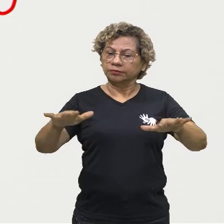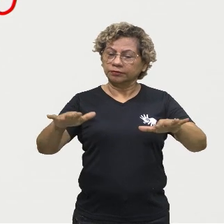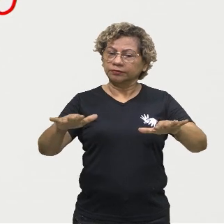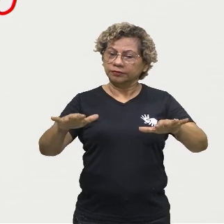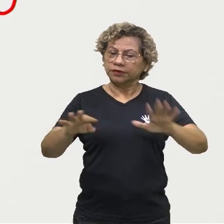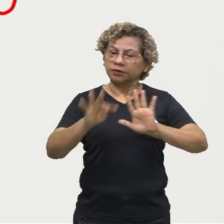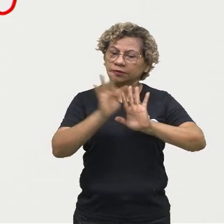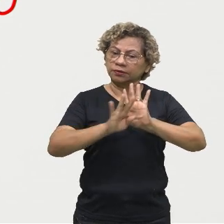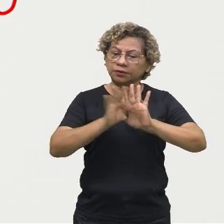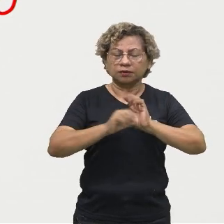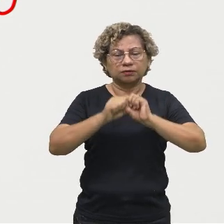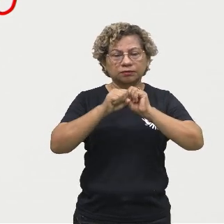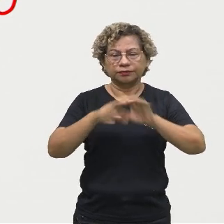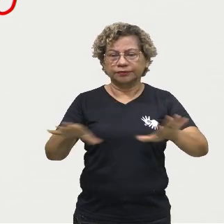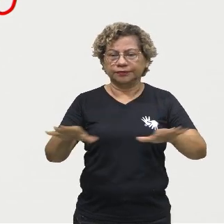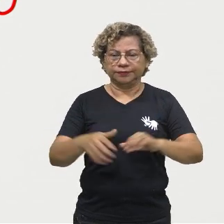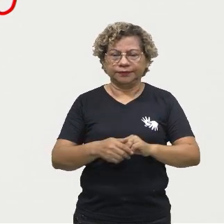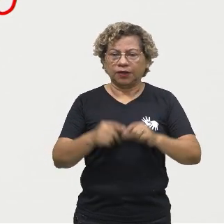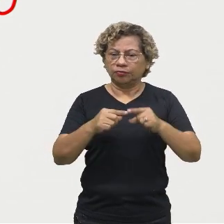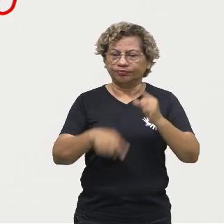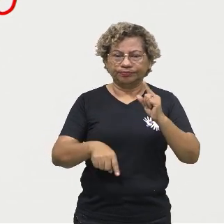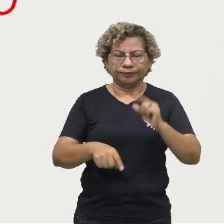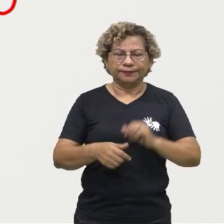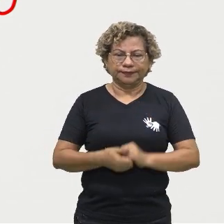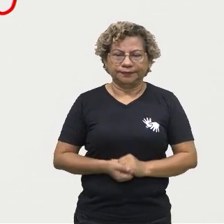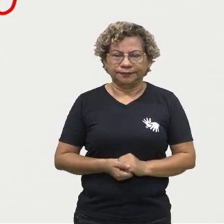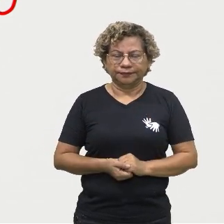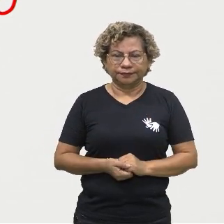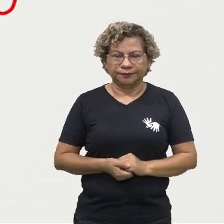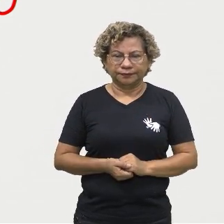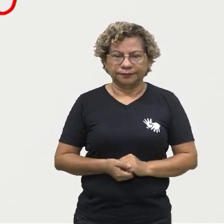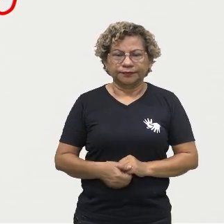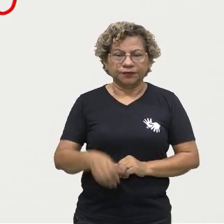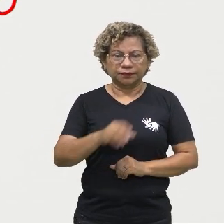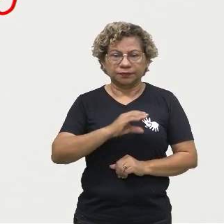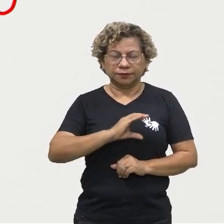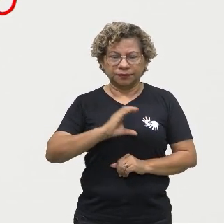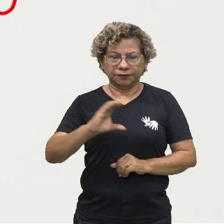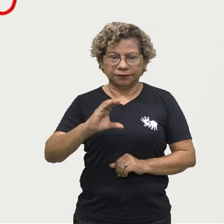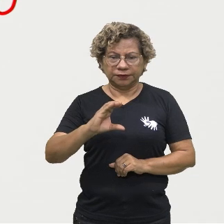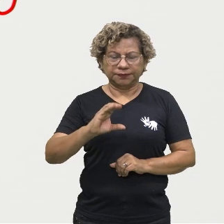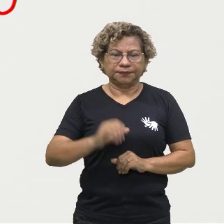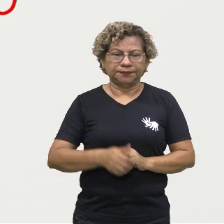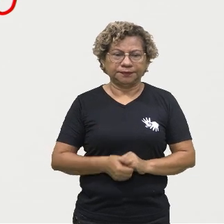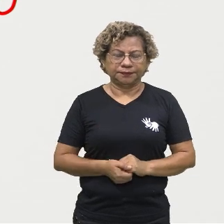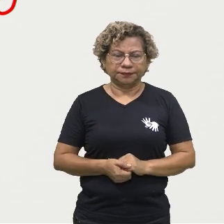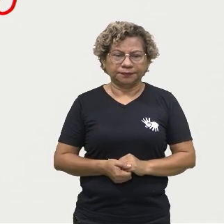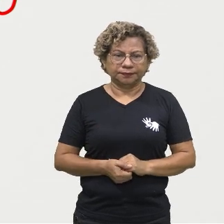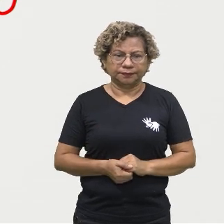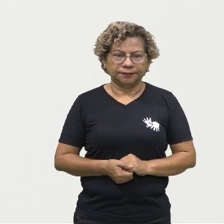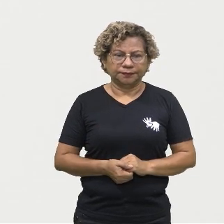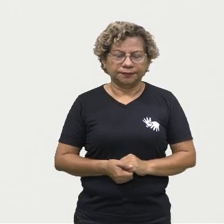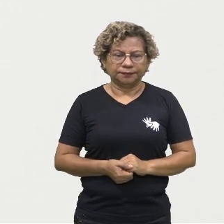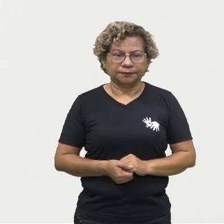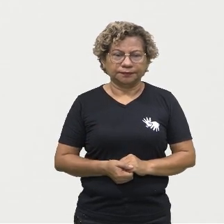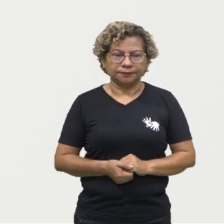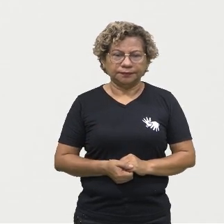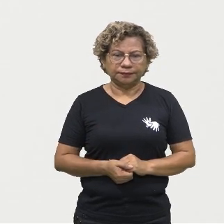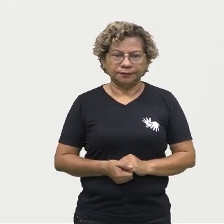texto. Então, não é esta. Vamos ver para que servem os textos sagrados. Vamos para a letra